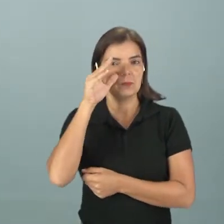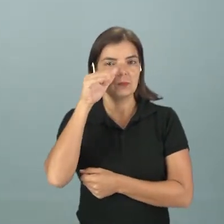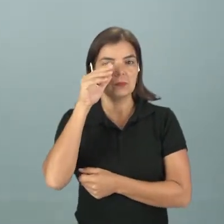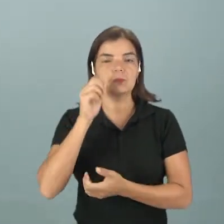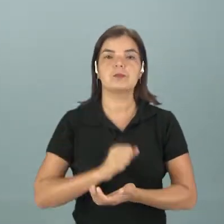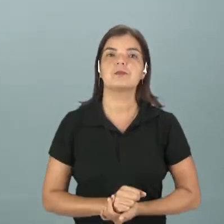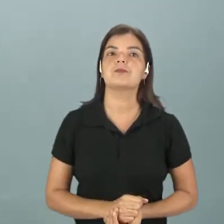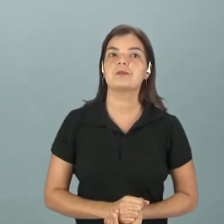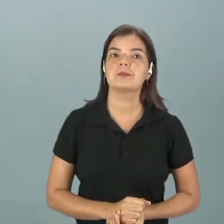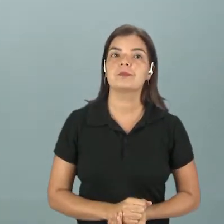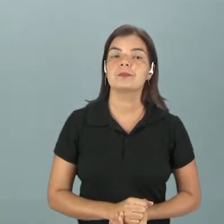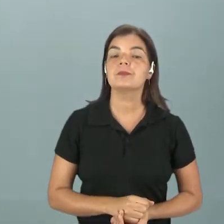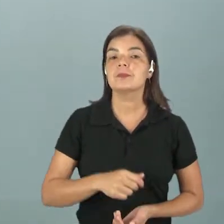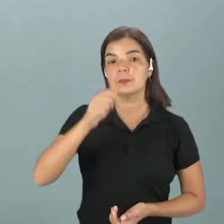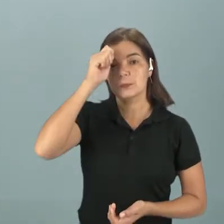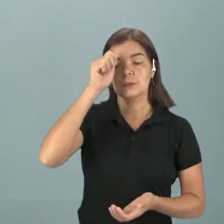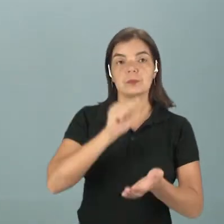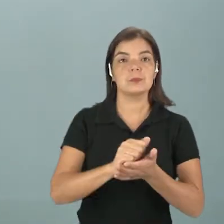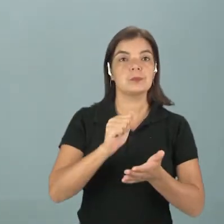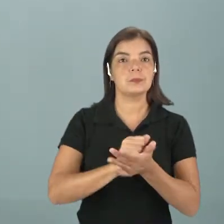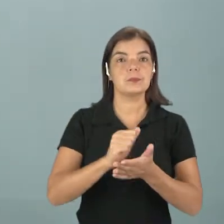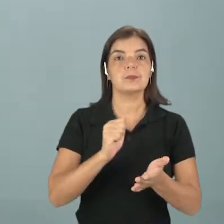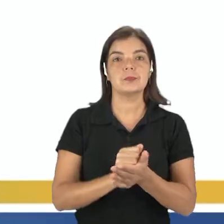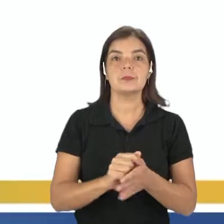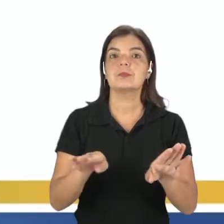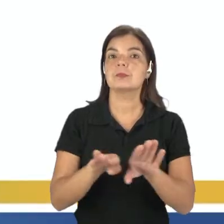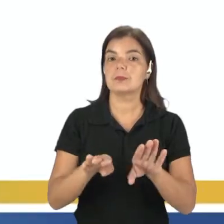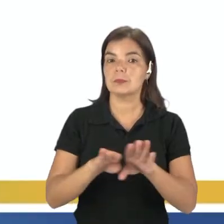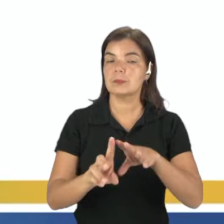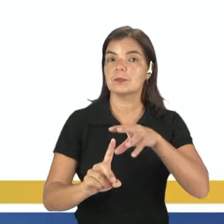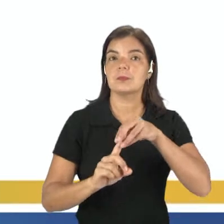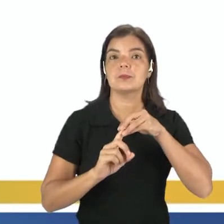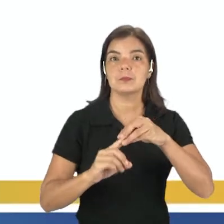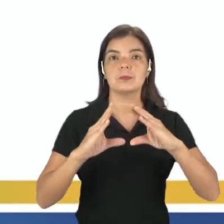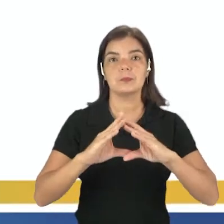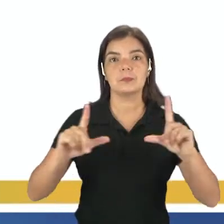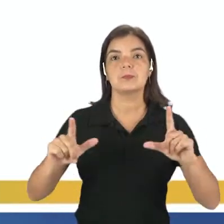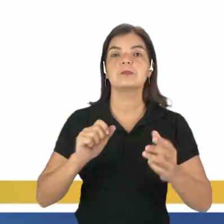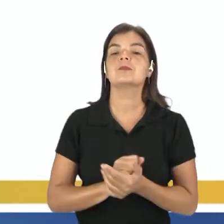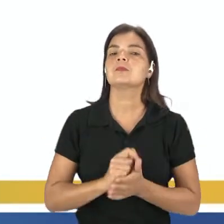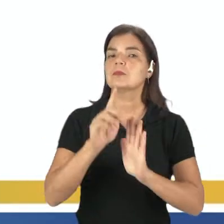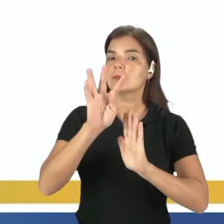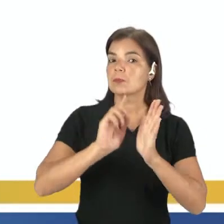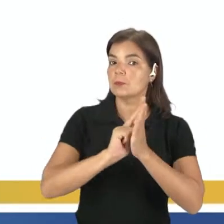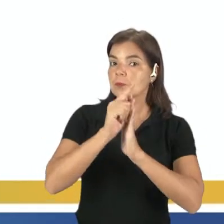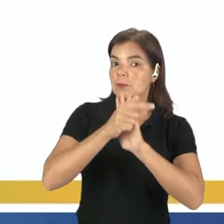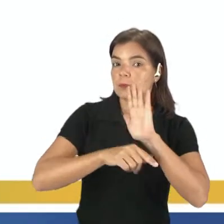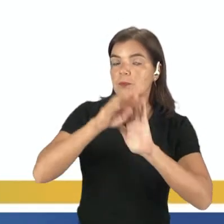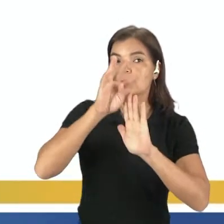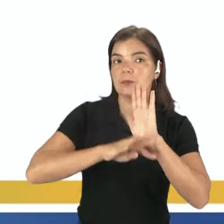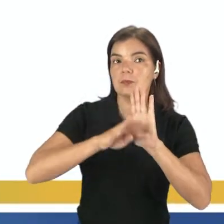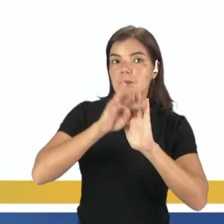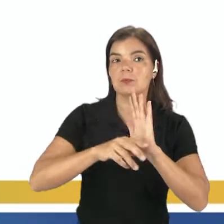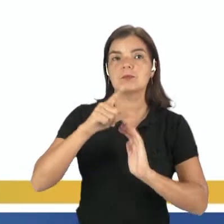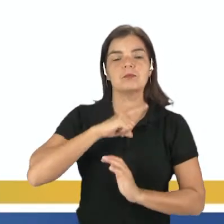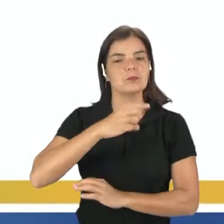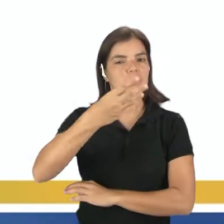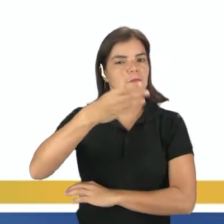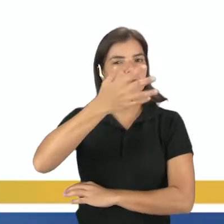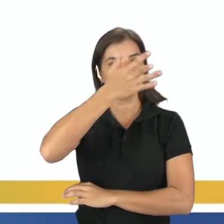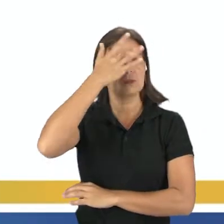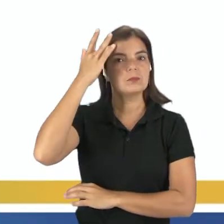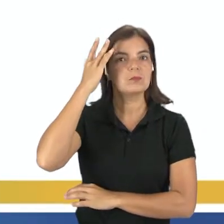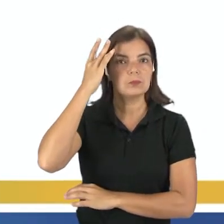curiosidade. O autor, ao escrever, deve ser objetivo e claro. Esse gênero textual deve estar em